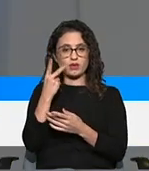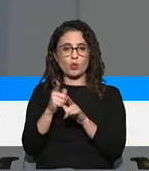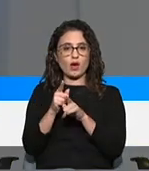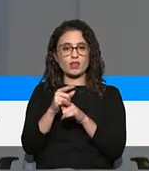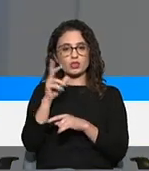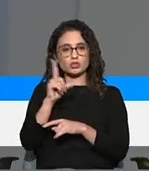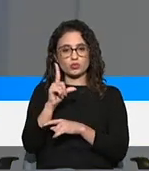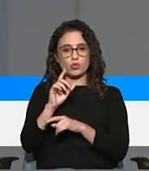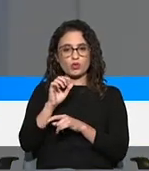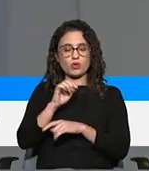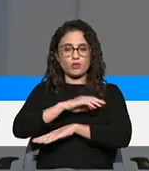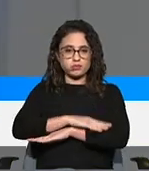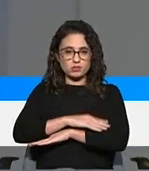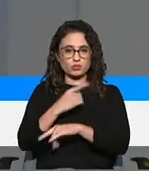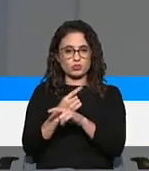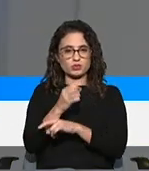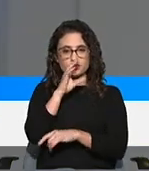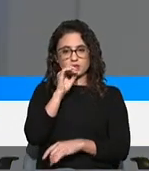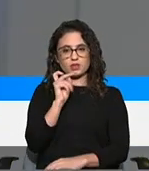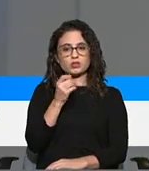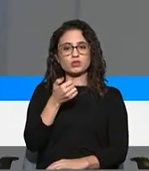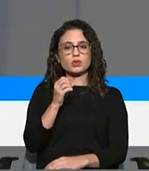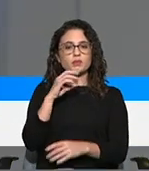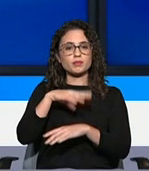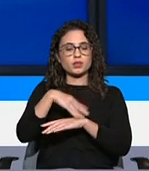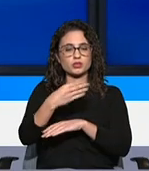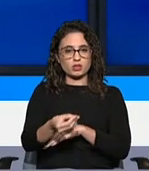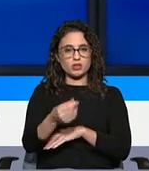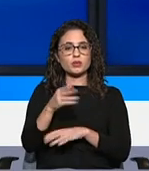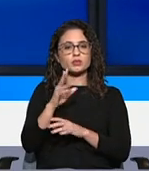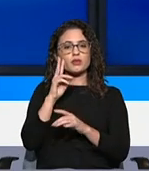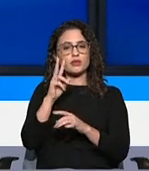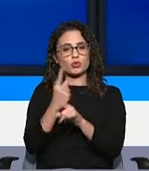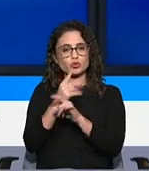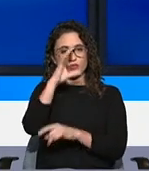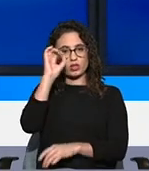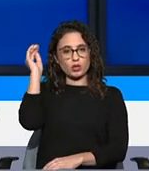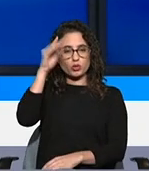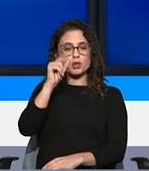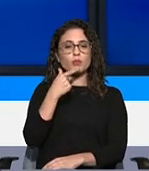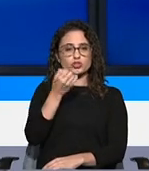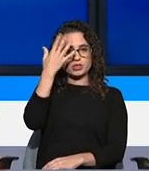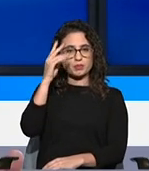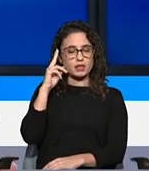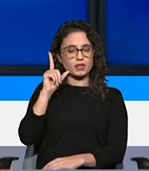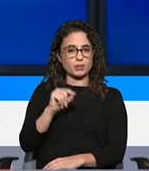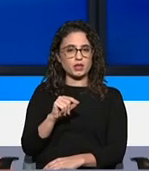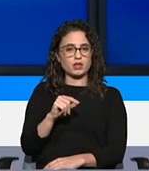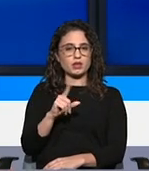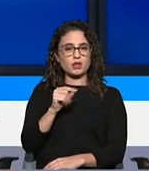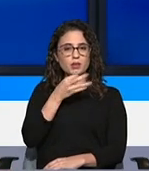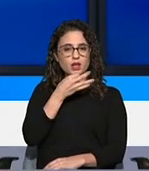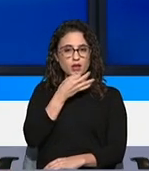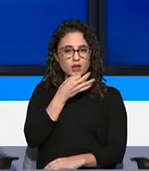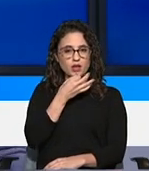a de facto aquilo que aconteceu no governo da República mas não nos podemos esquecer também aquilo que acontece na região auta isto e fala de